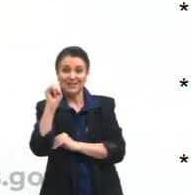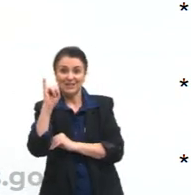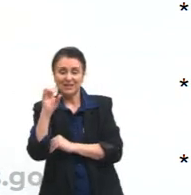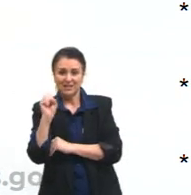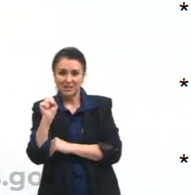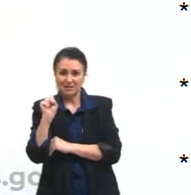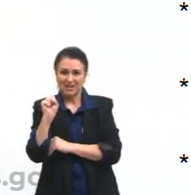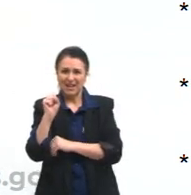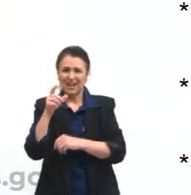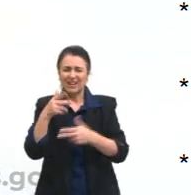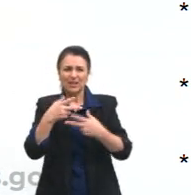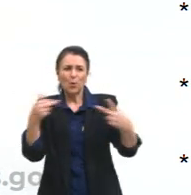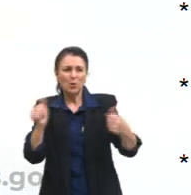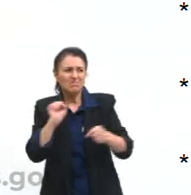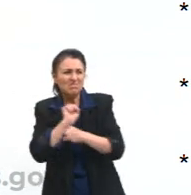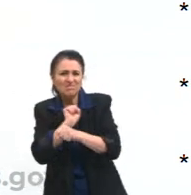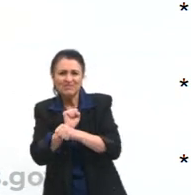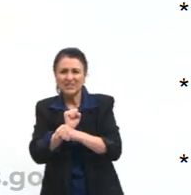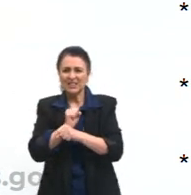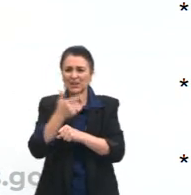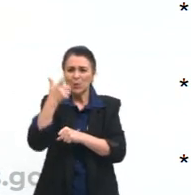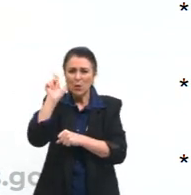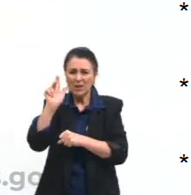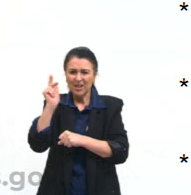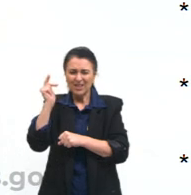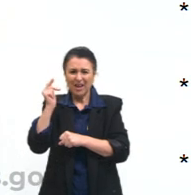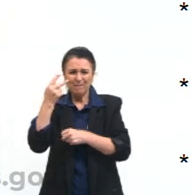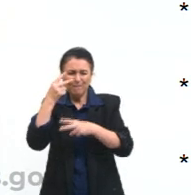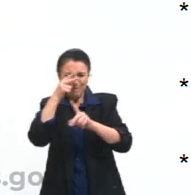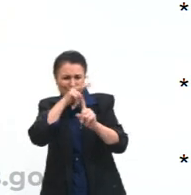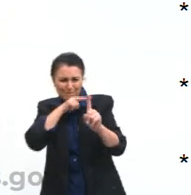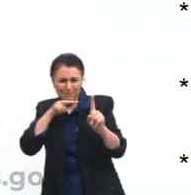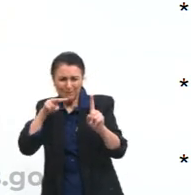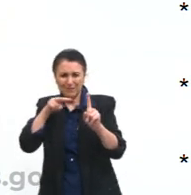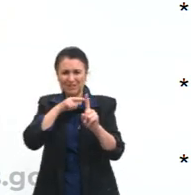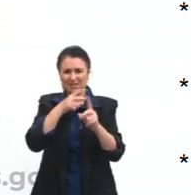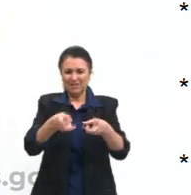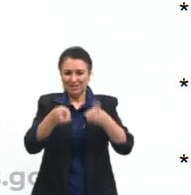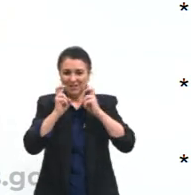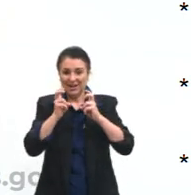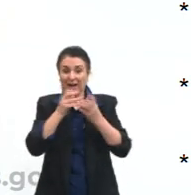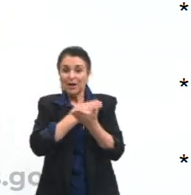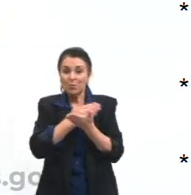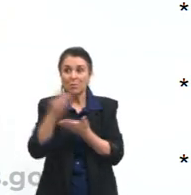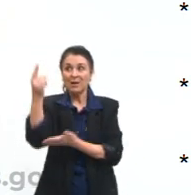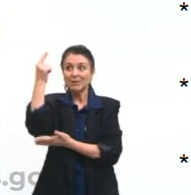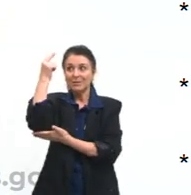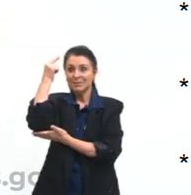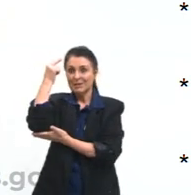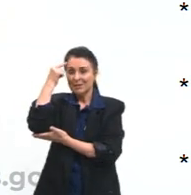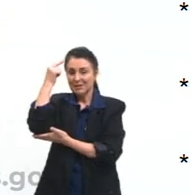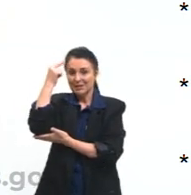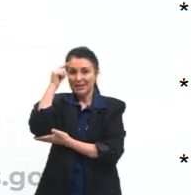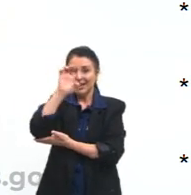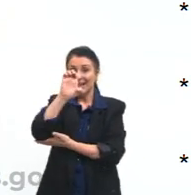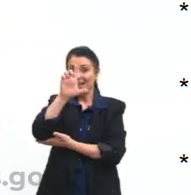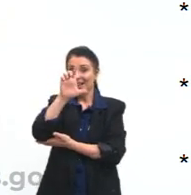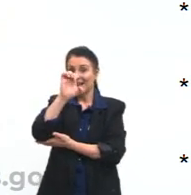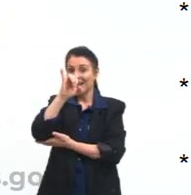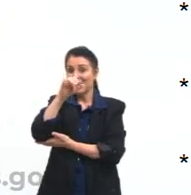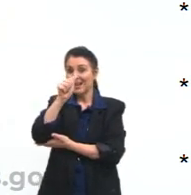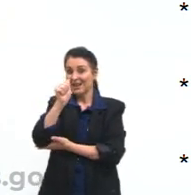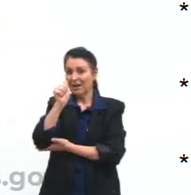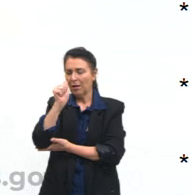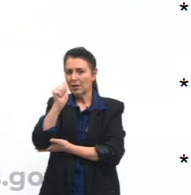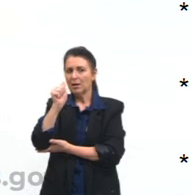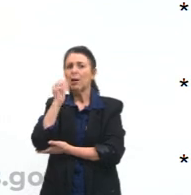perene esse algo imperceptível aí vem os pensadores os pensadores de eleia que